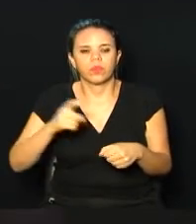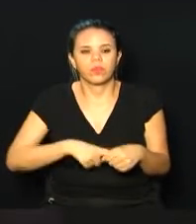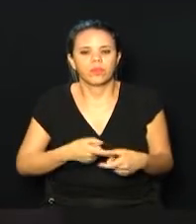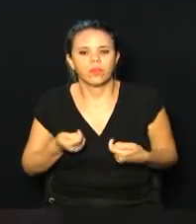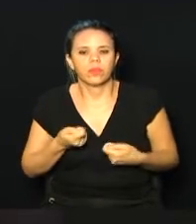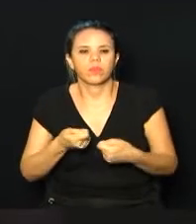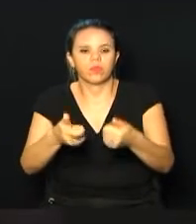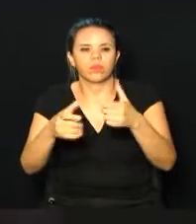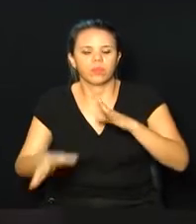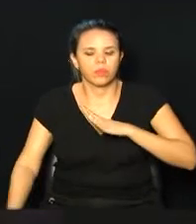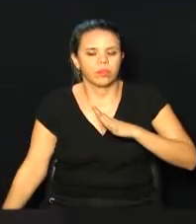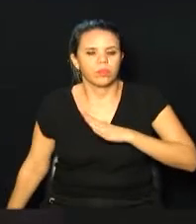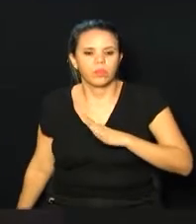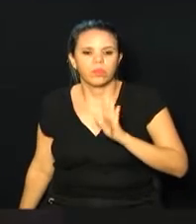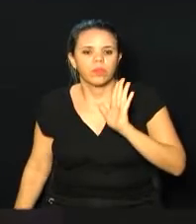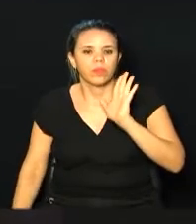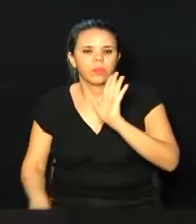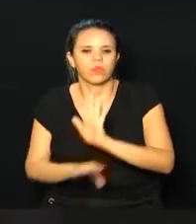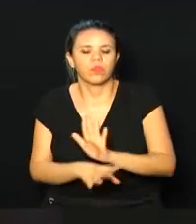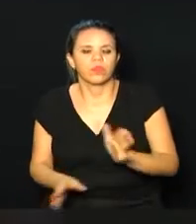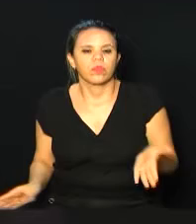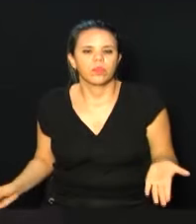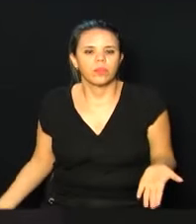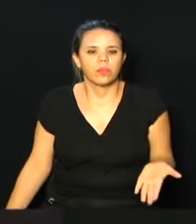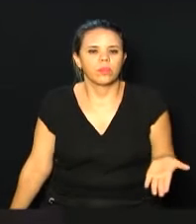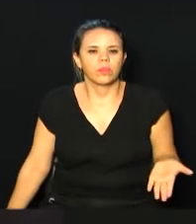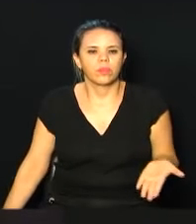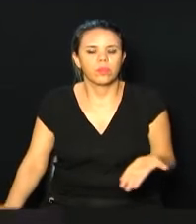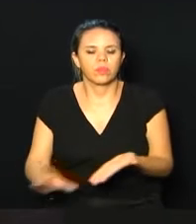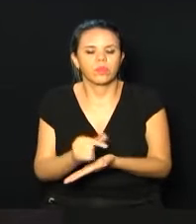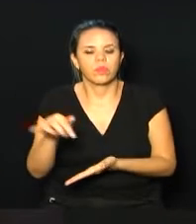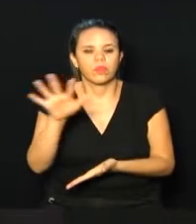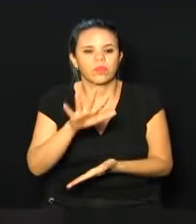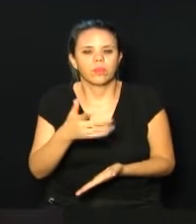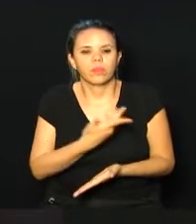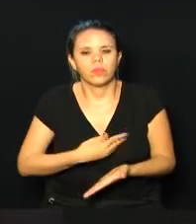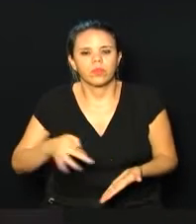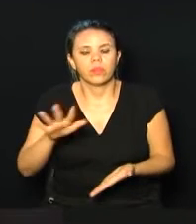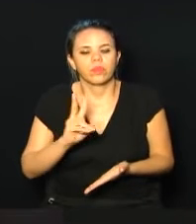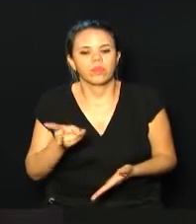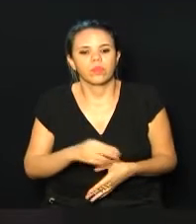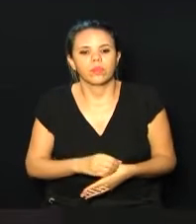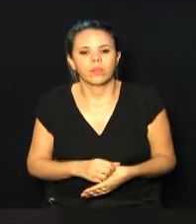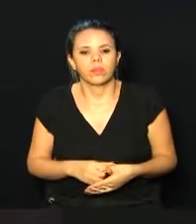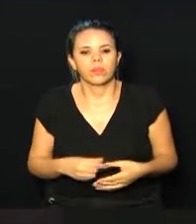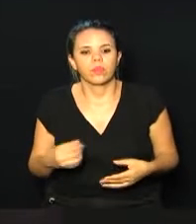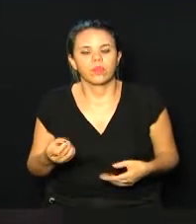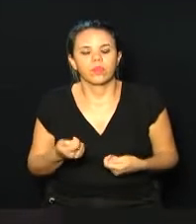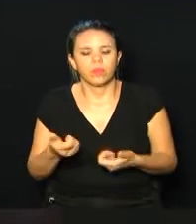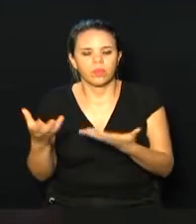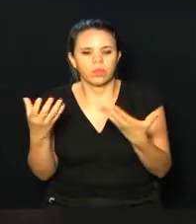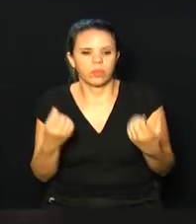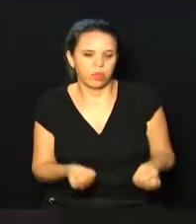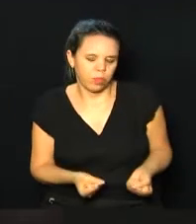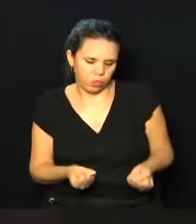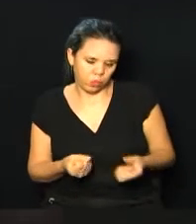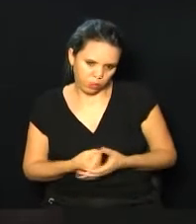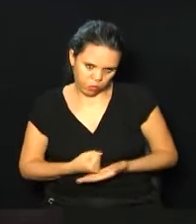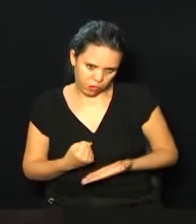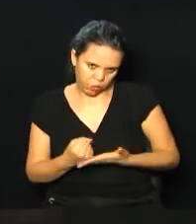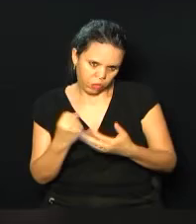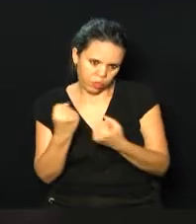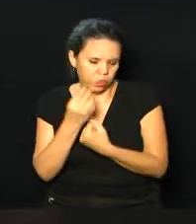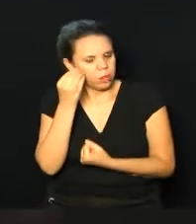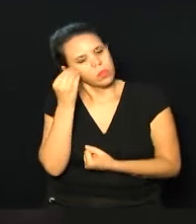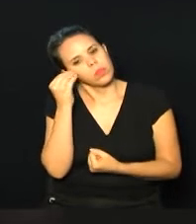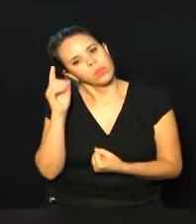benefício para a cidade. Então, trazer recursos do Orçamento Geral da União é sempre uma coisa muito bem-vinda e nós vamos tentar.